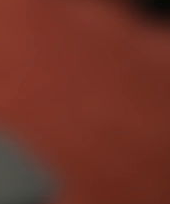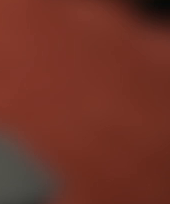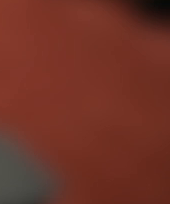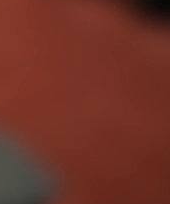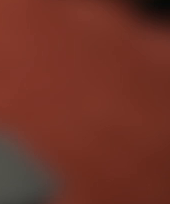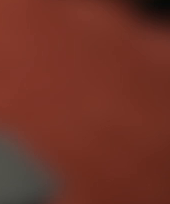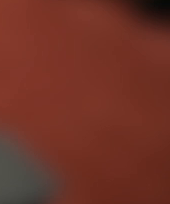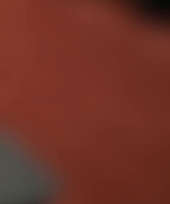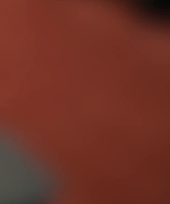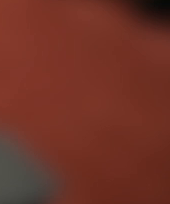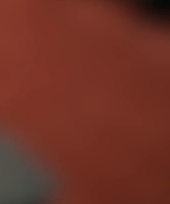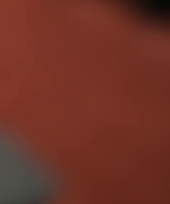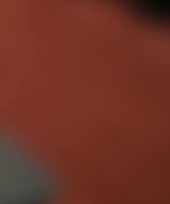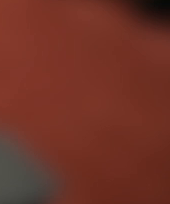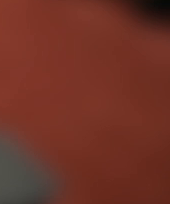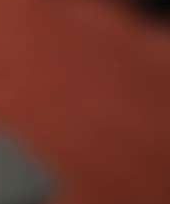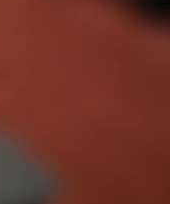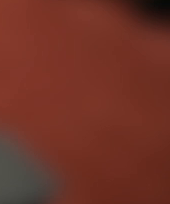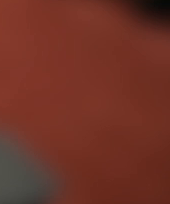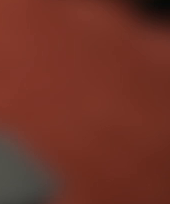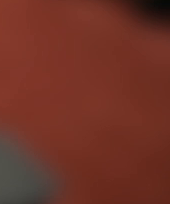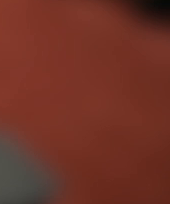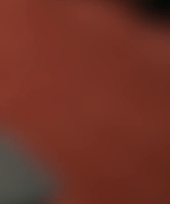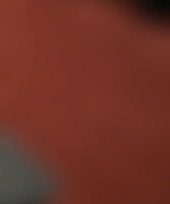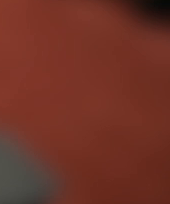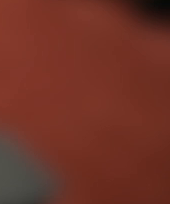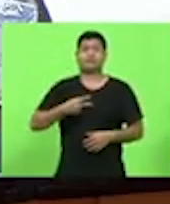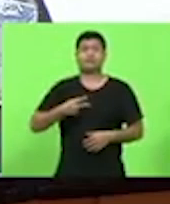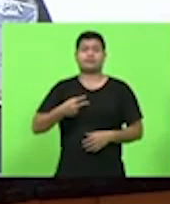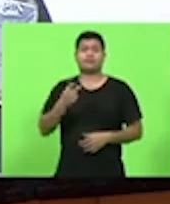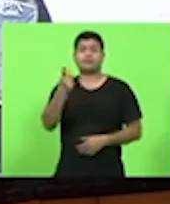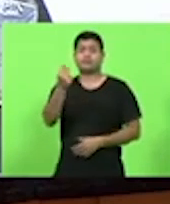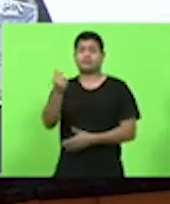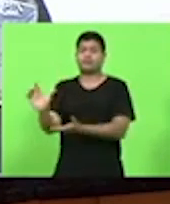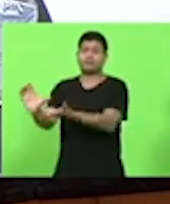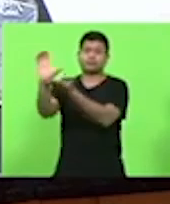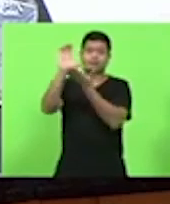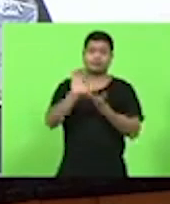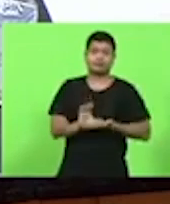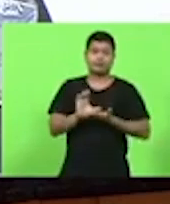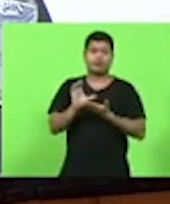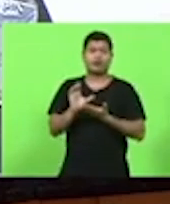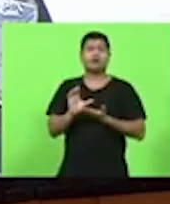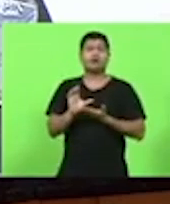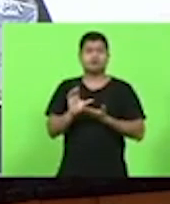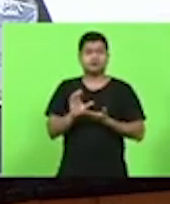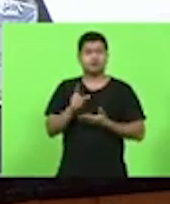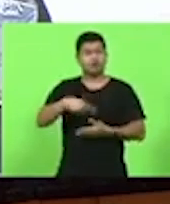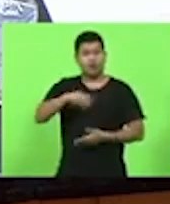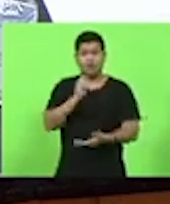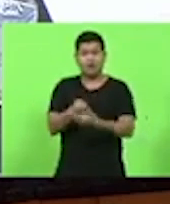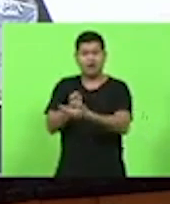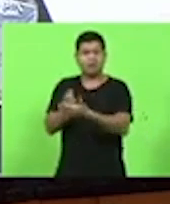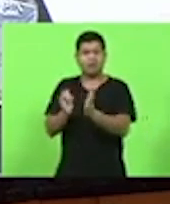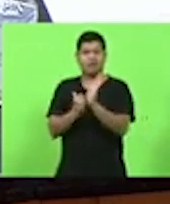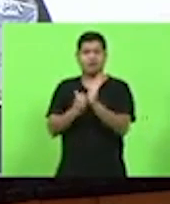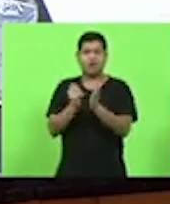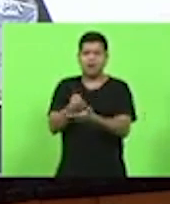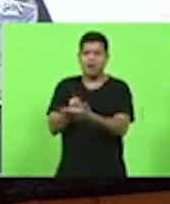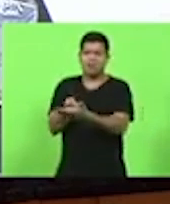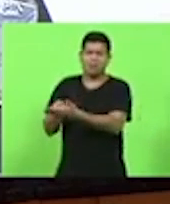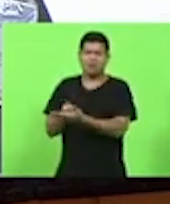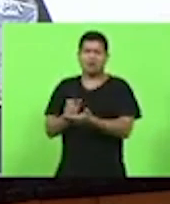mais atenção as obras de infraestrutura em Santa Catarina diversos parlamentares se pronunciaram